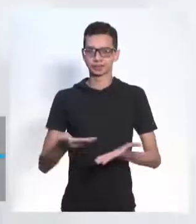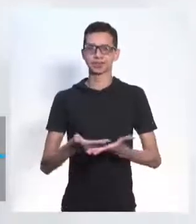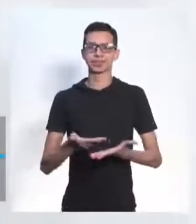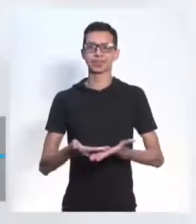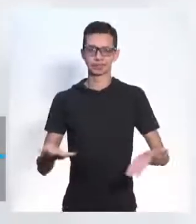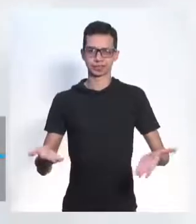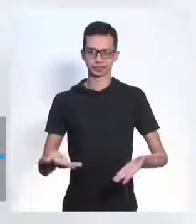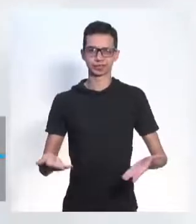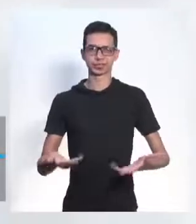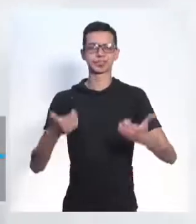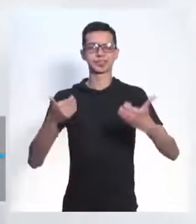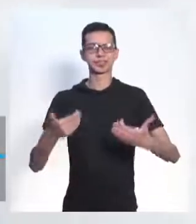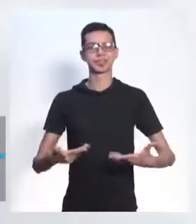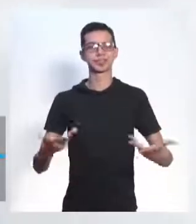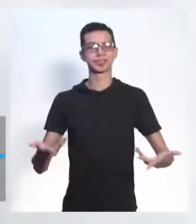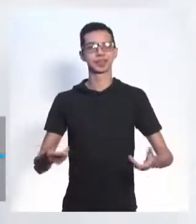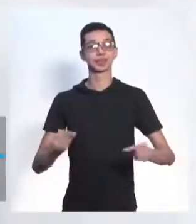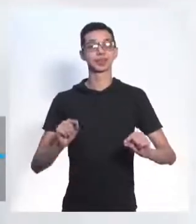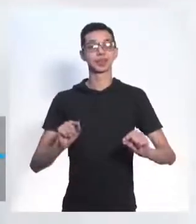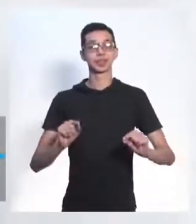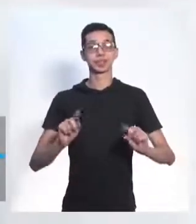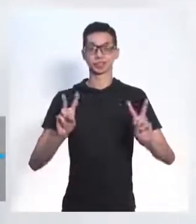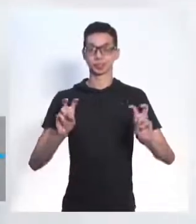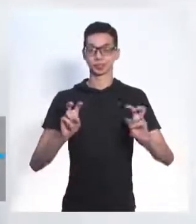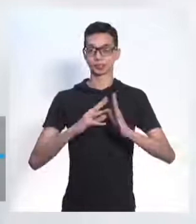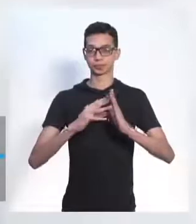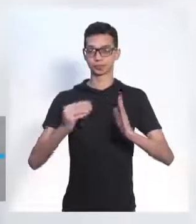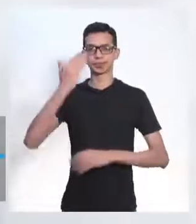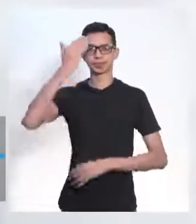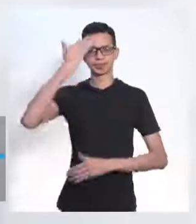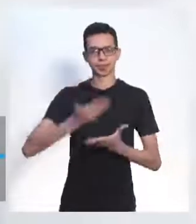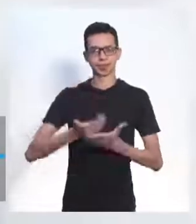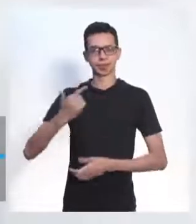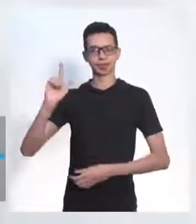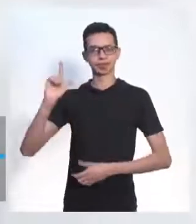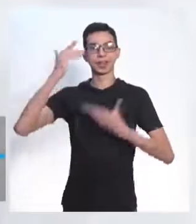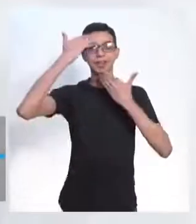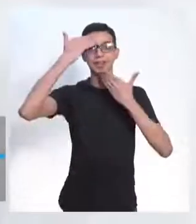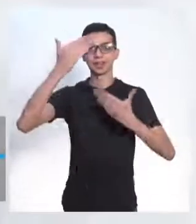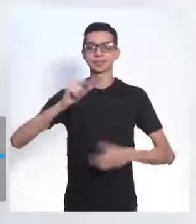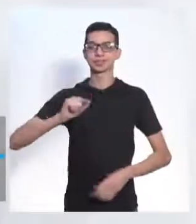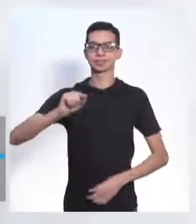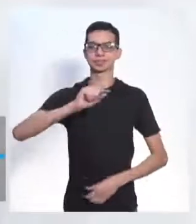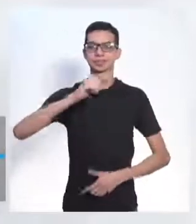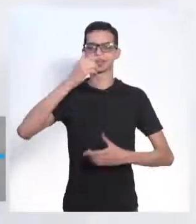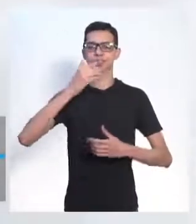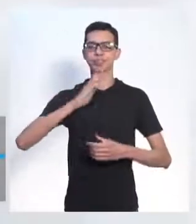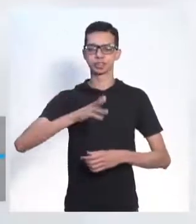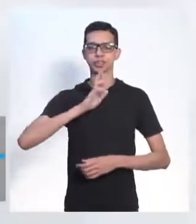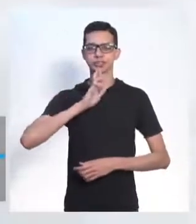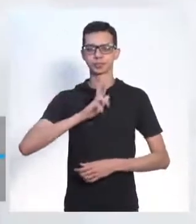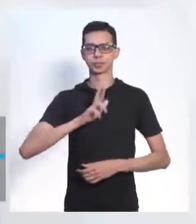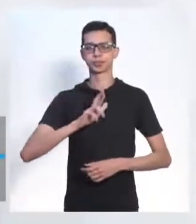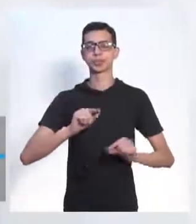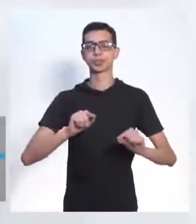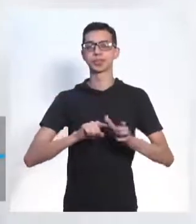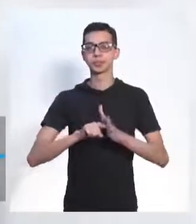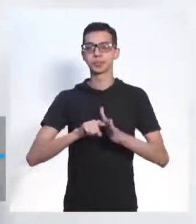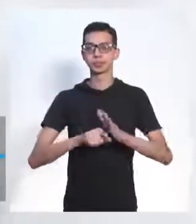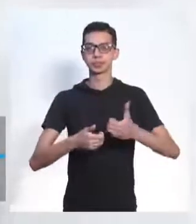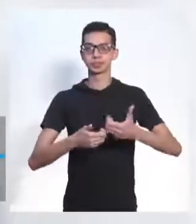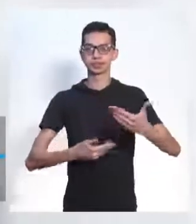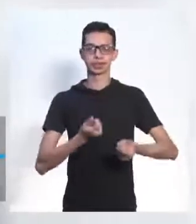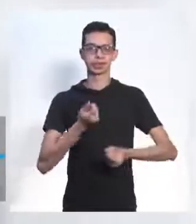vai tomar uns dos tópicos das aulas anteriores, né? Agradecer aí o pessoal que respondeu na enquete, né? Alguns de vocês